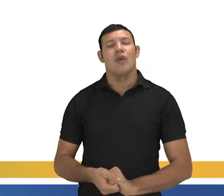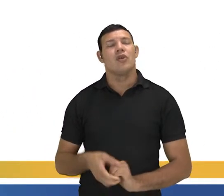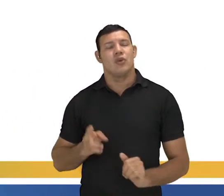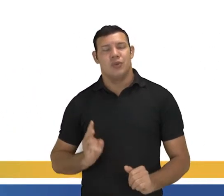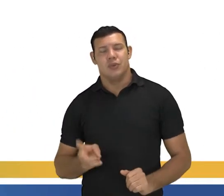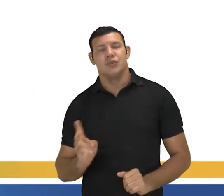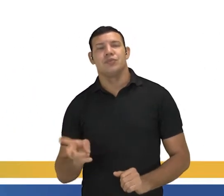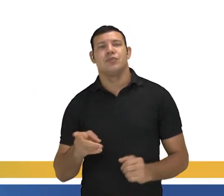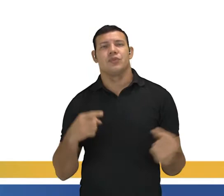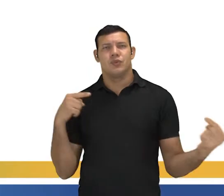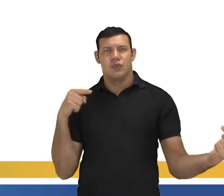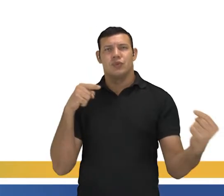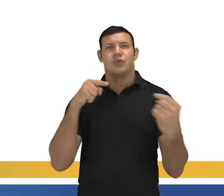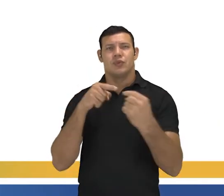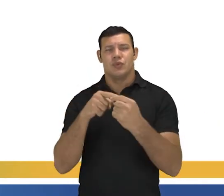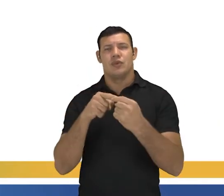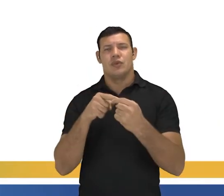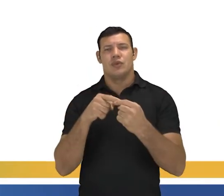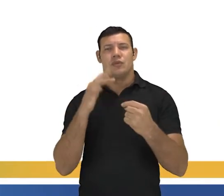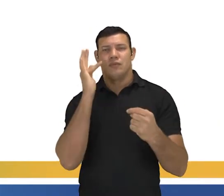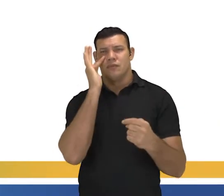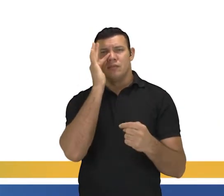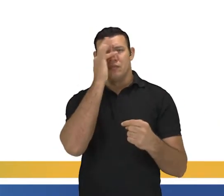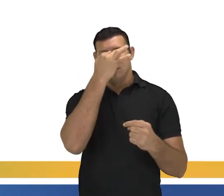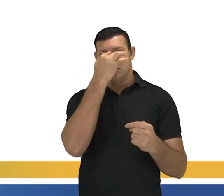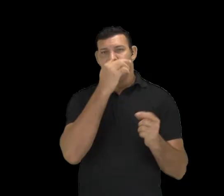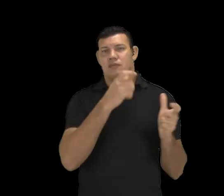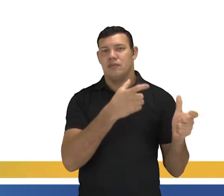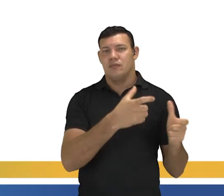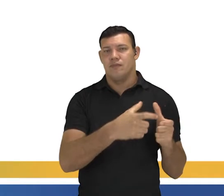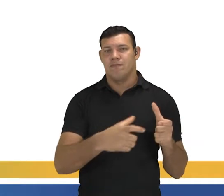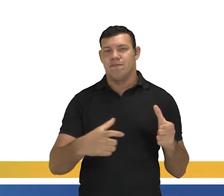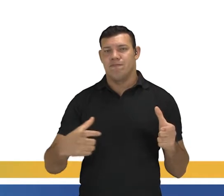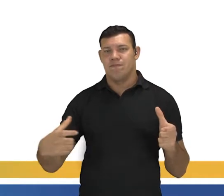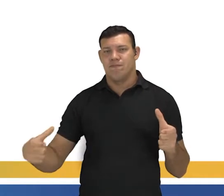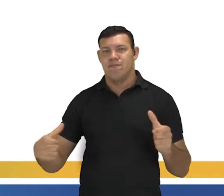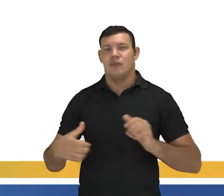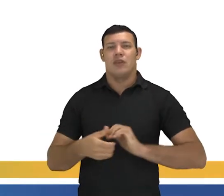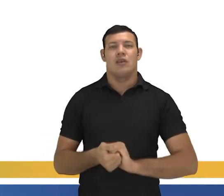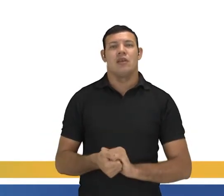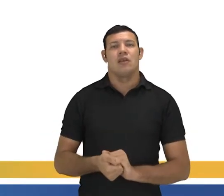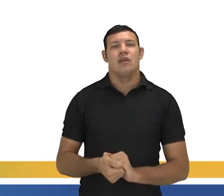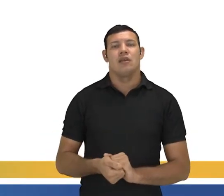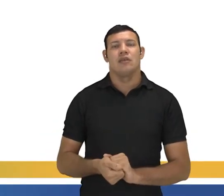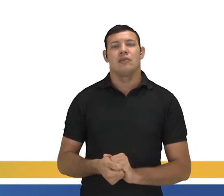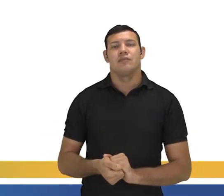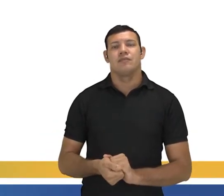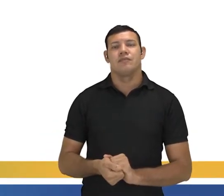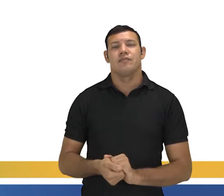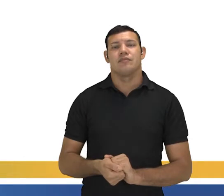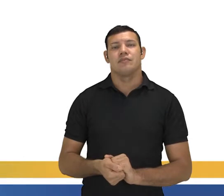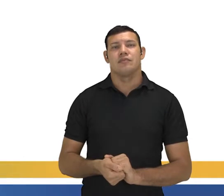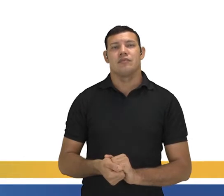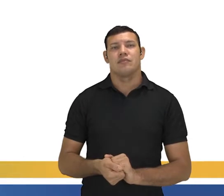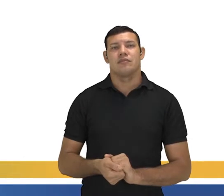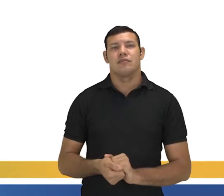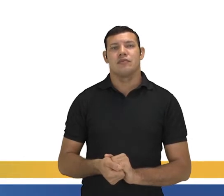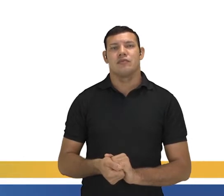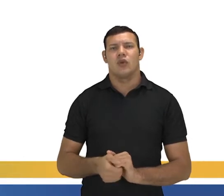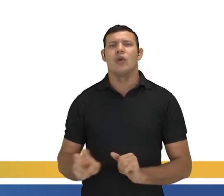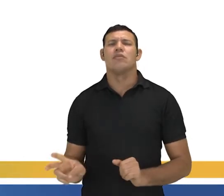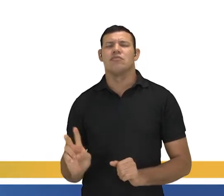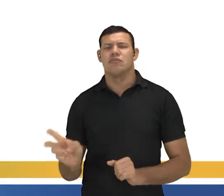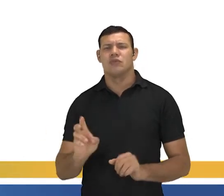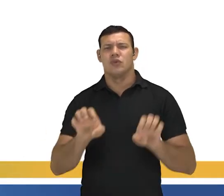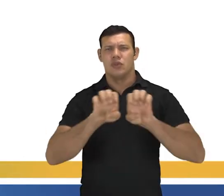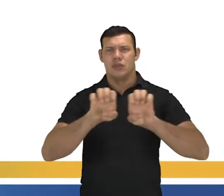continuando aqui a associação de resistores em série, para achar a voltagem, vocês vão obter esses valores aqui, conforme a